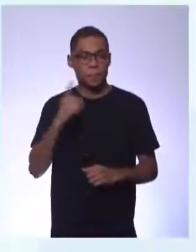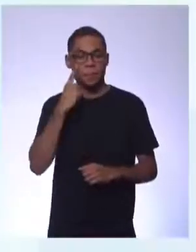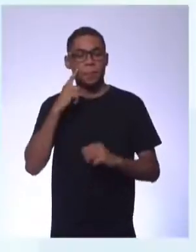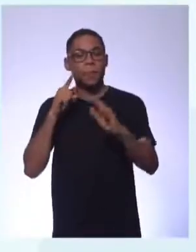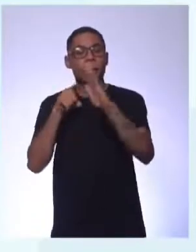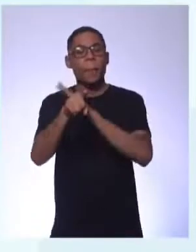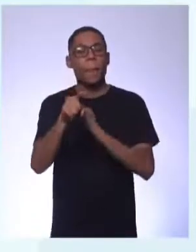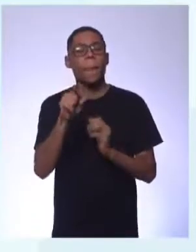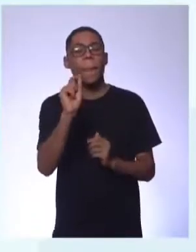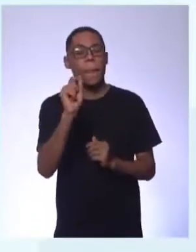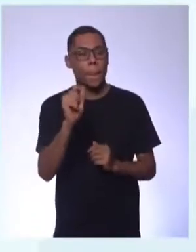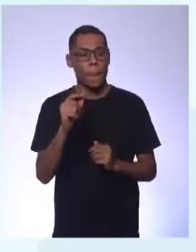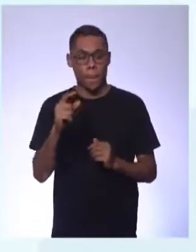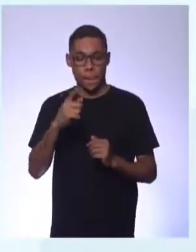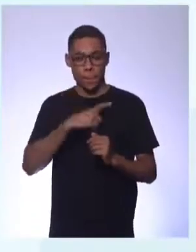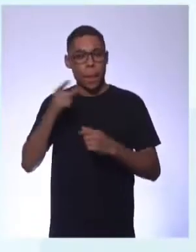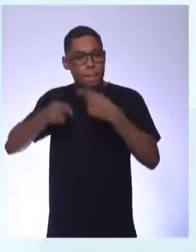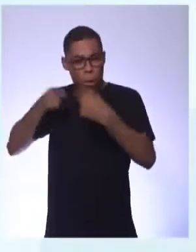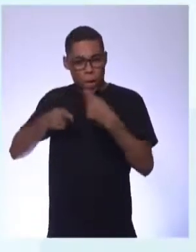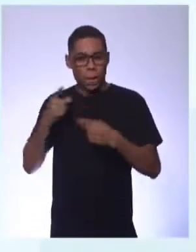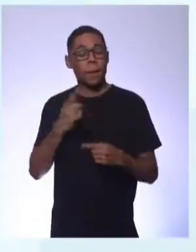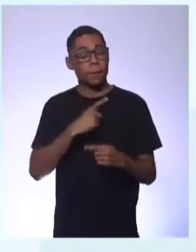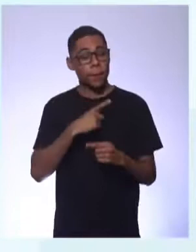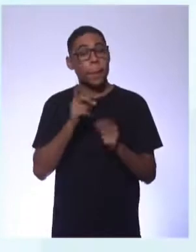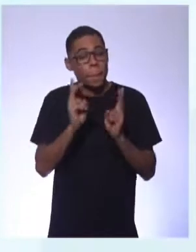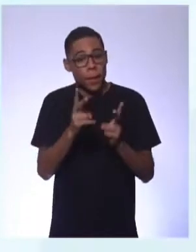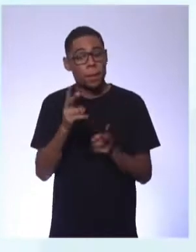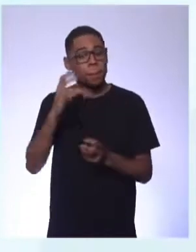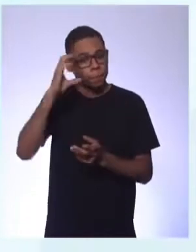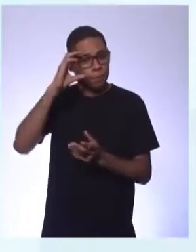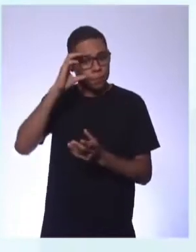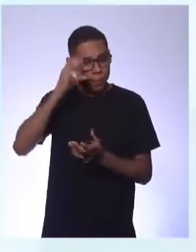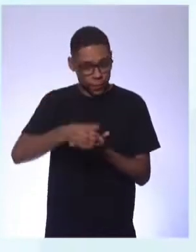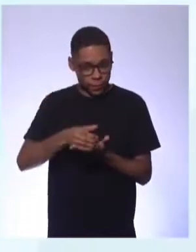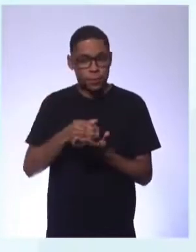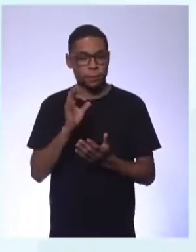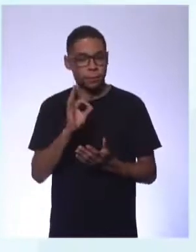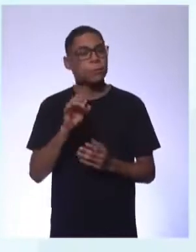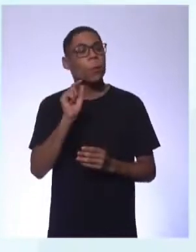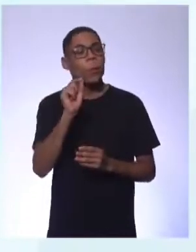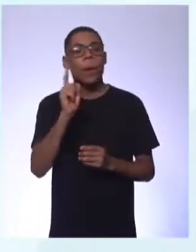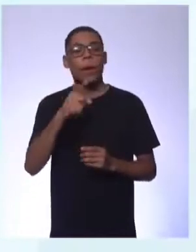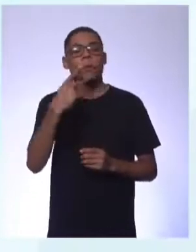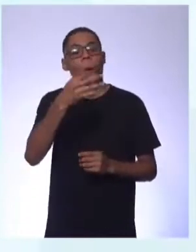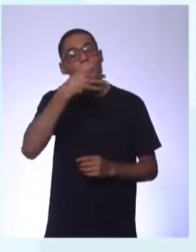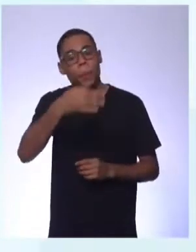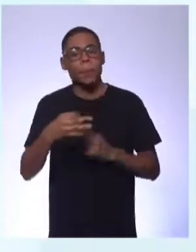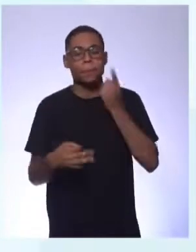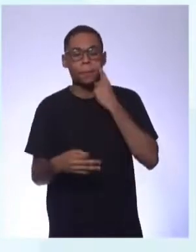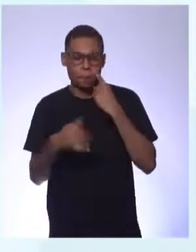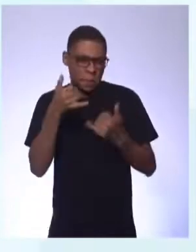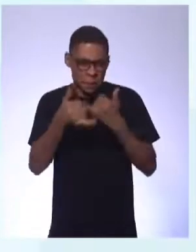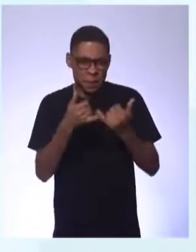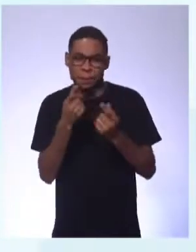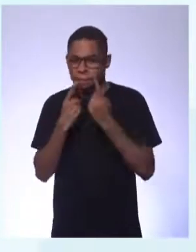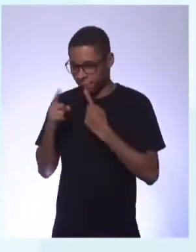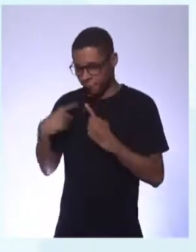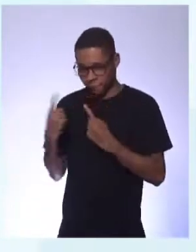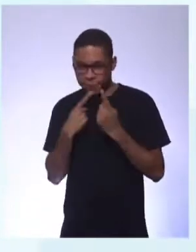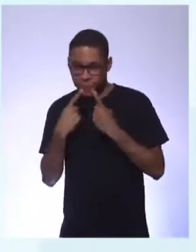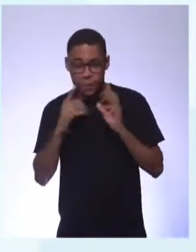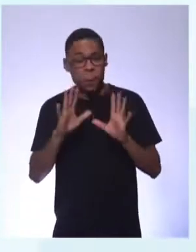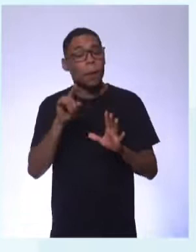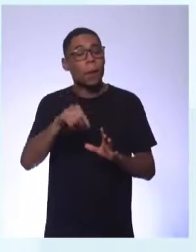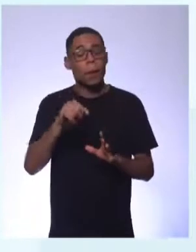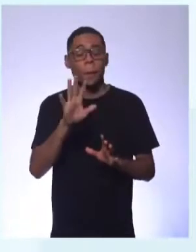questão polêmica, ela vai gerar a sua tese. A sua tese é simplesmente a sua opinião. Vamos lá, brincando, agora a gente falando brincando, olha só.